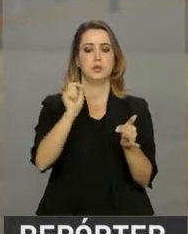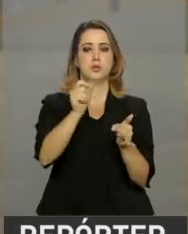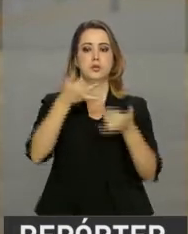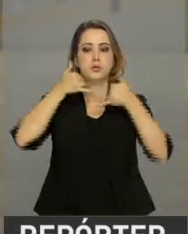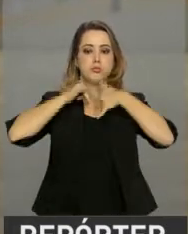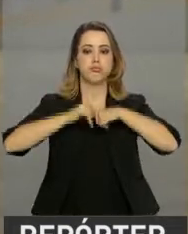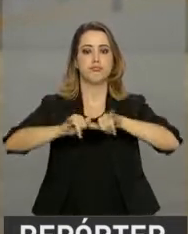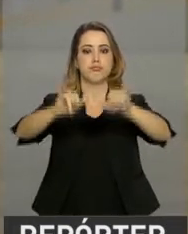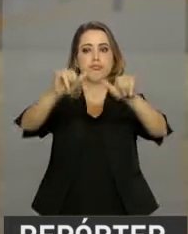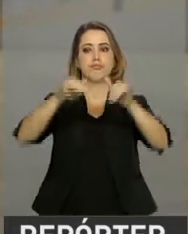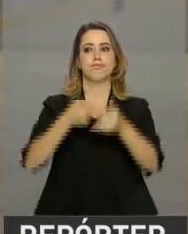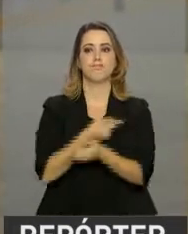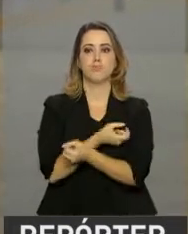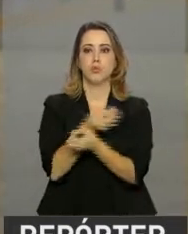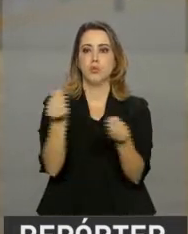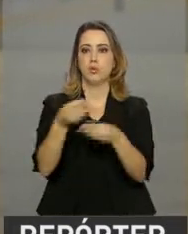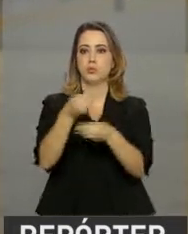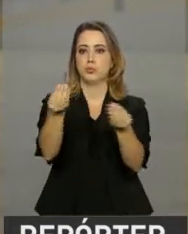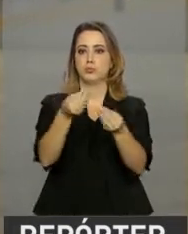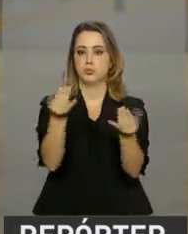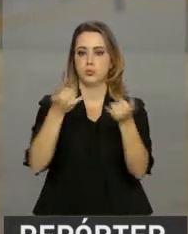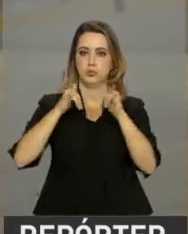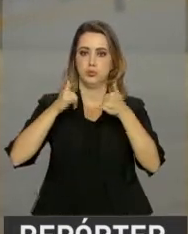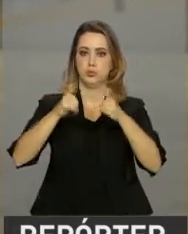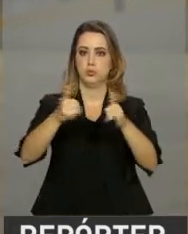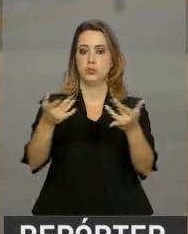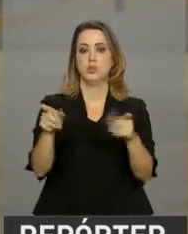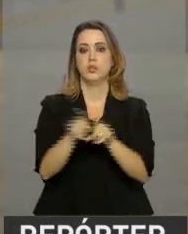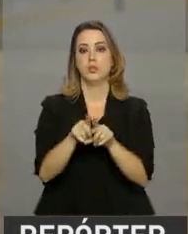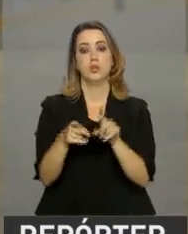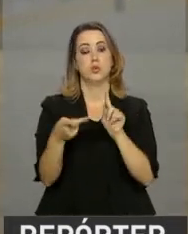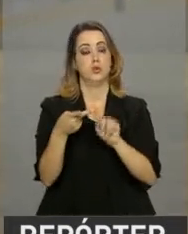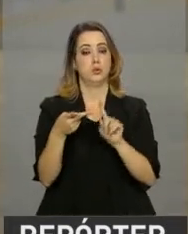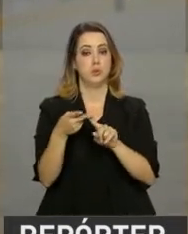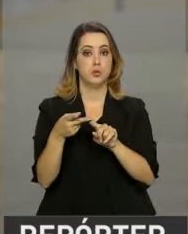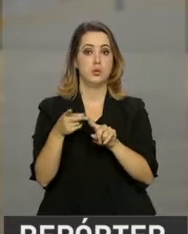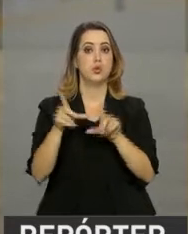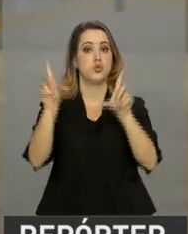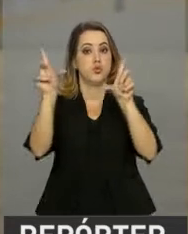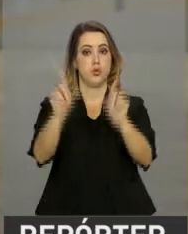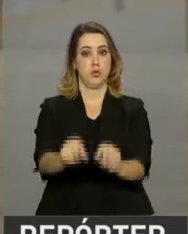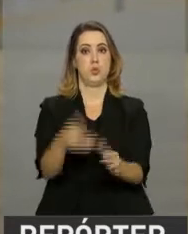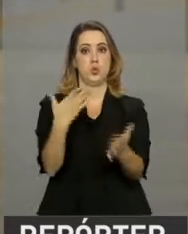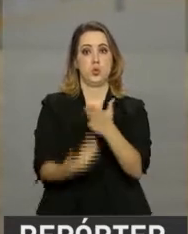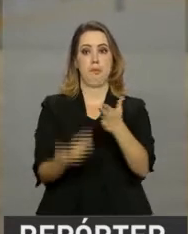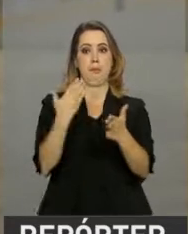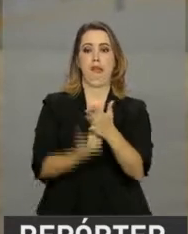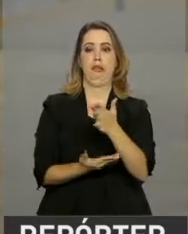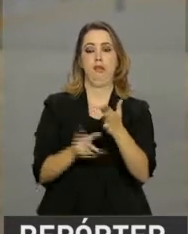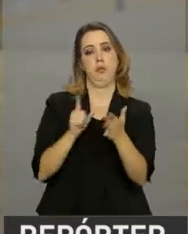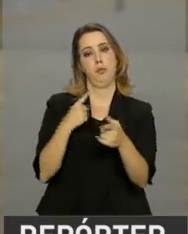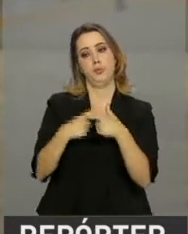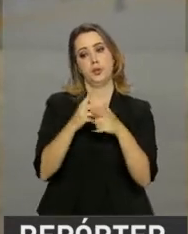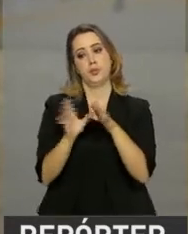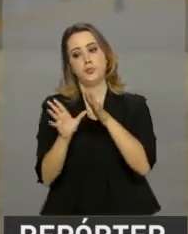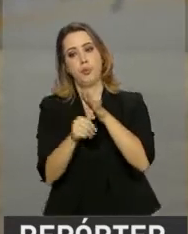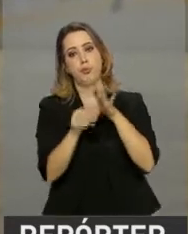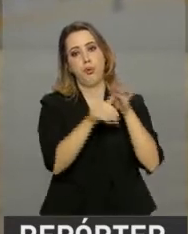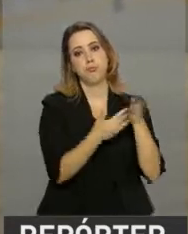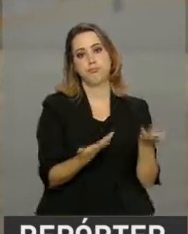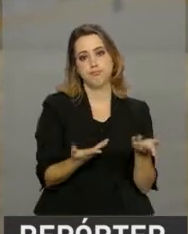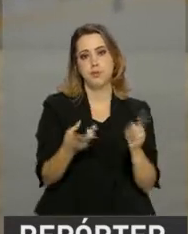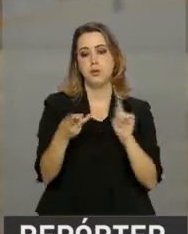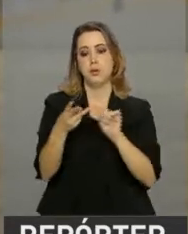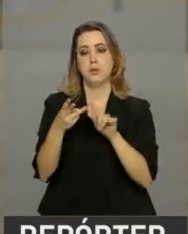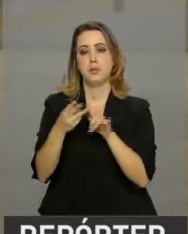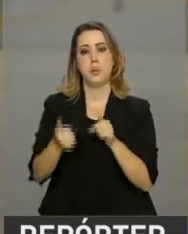rede de distribuição de energia redução de perdas no sistema por conta de furtos melhoria no atendimento online